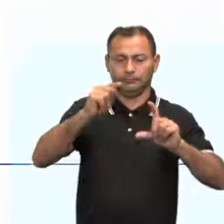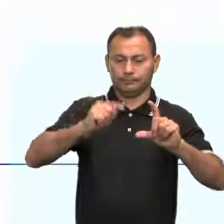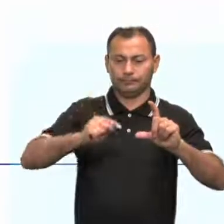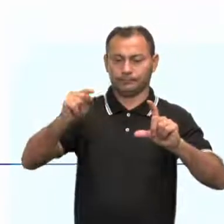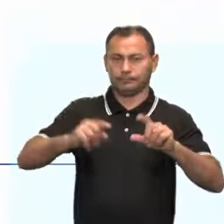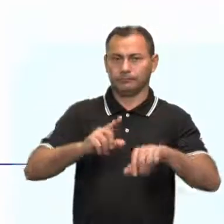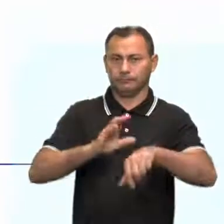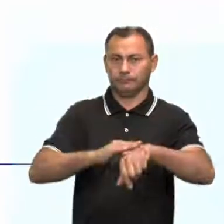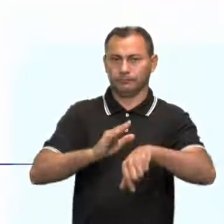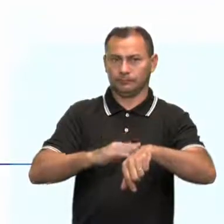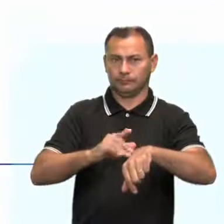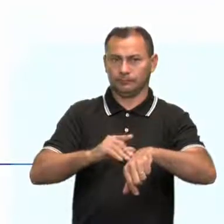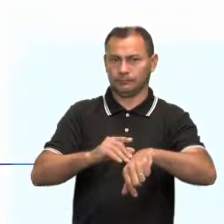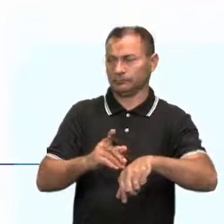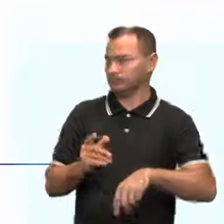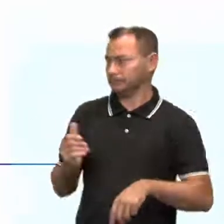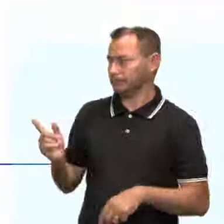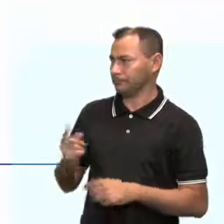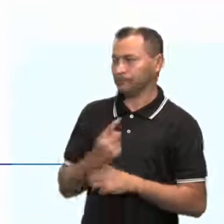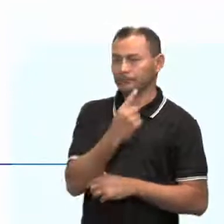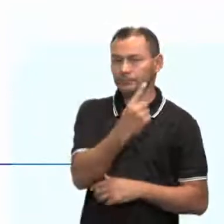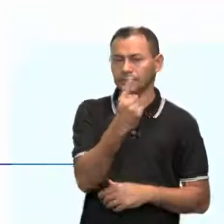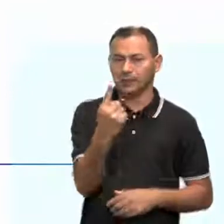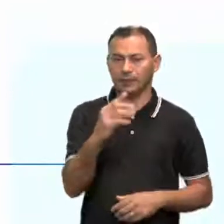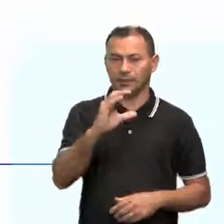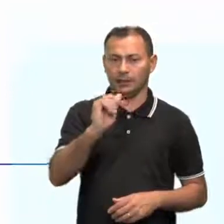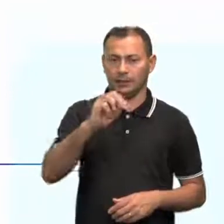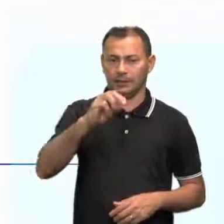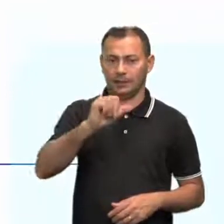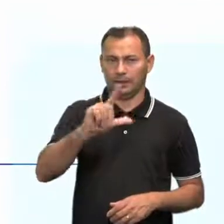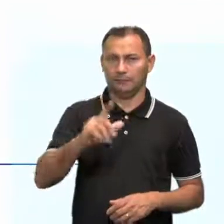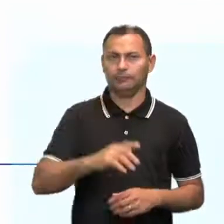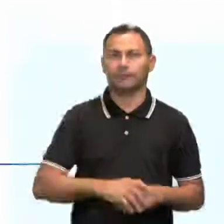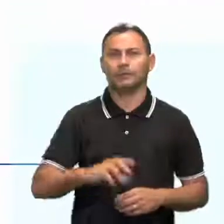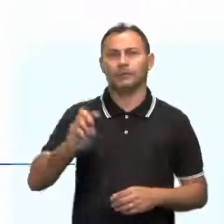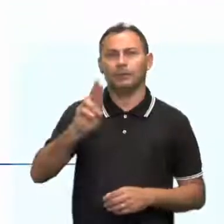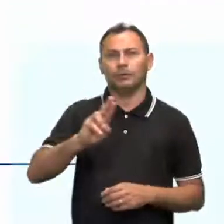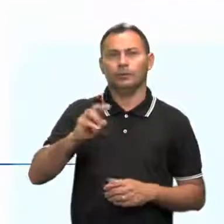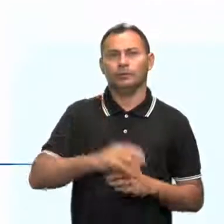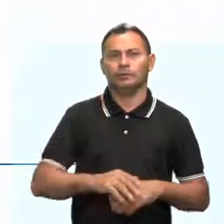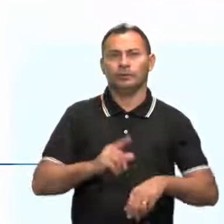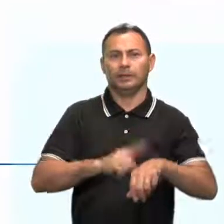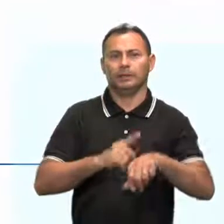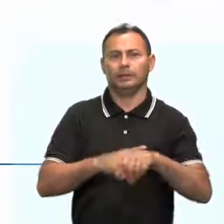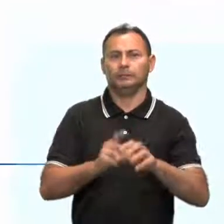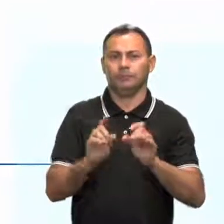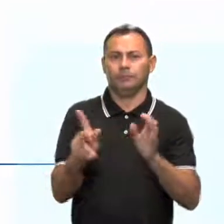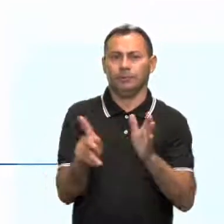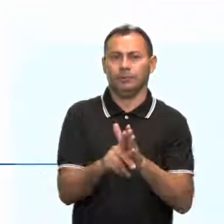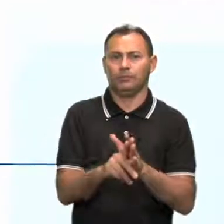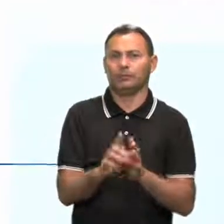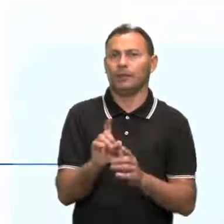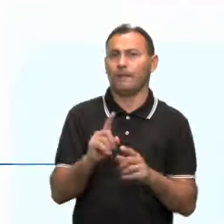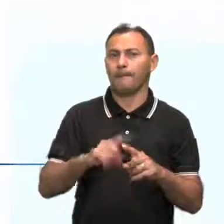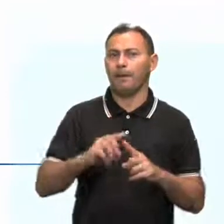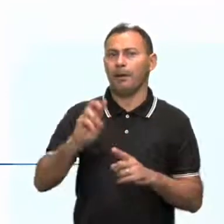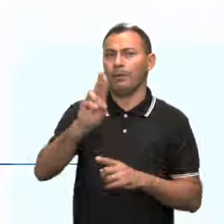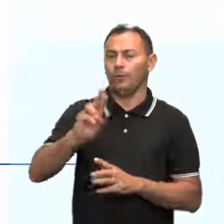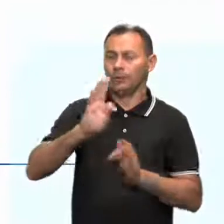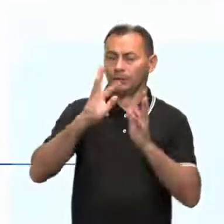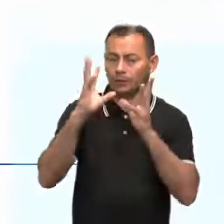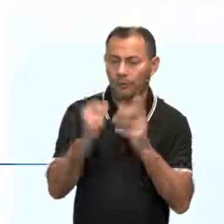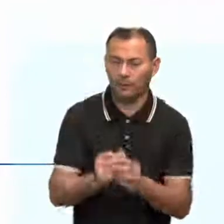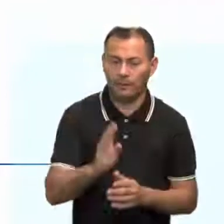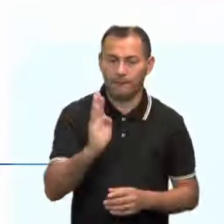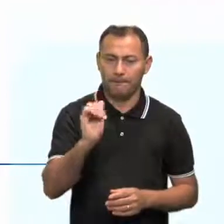no tempo, cada canal, cada subcanal, utiliza por um período de tempo específico. Só que ele utiliza toda